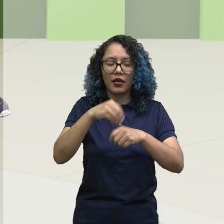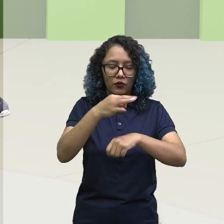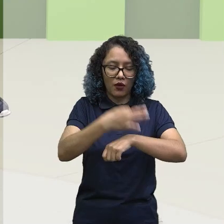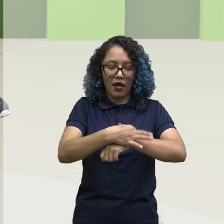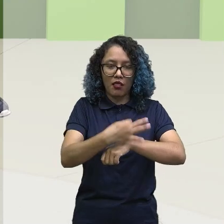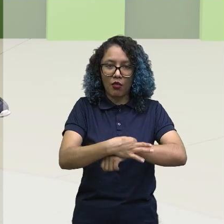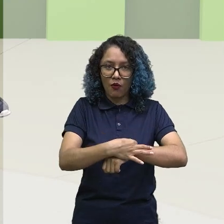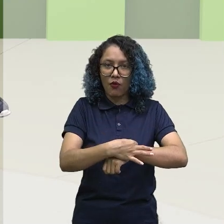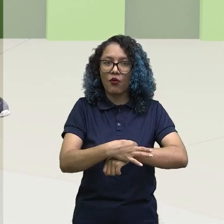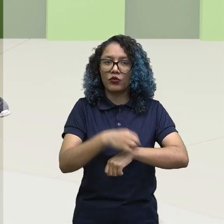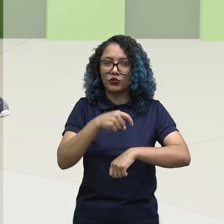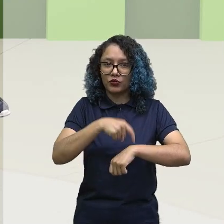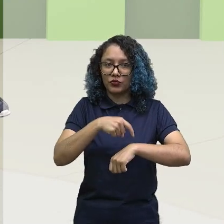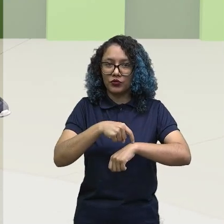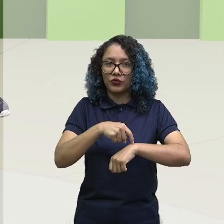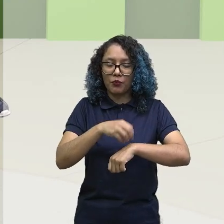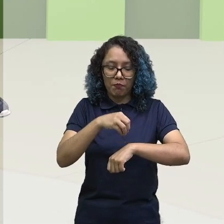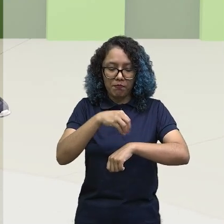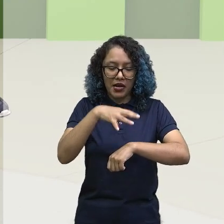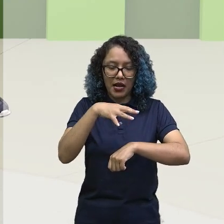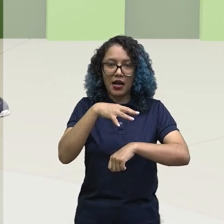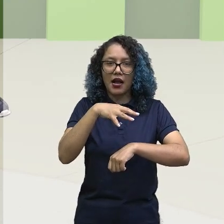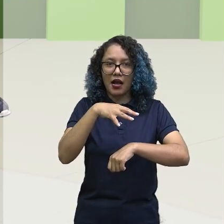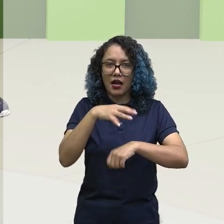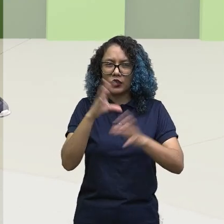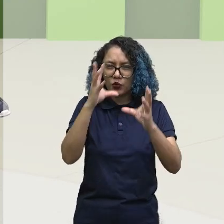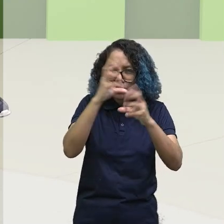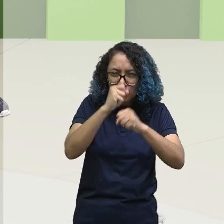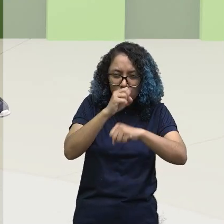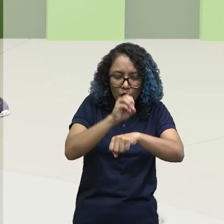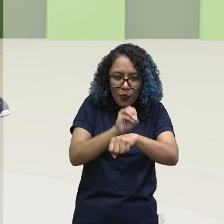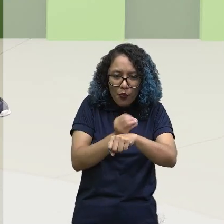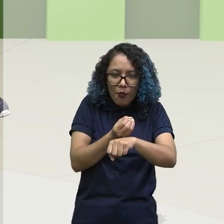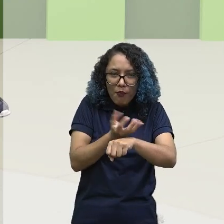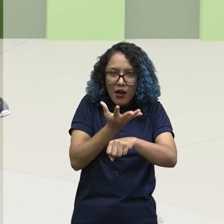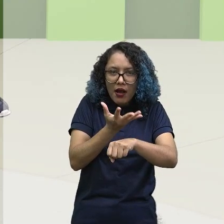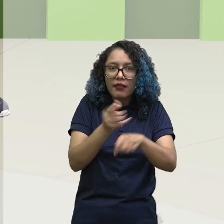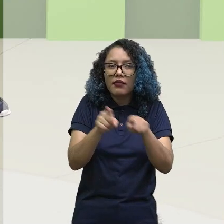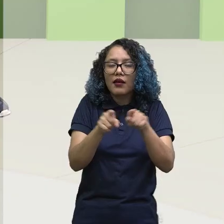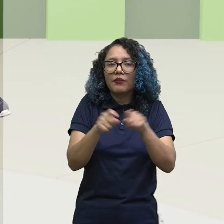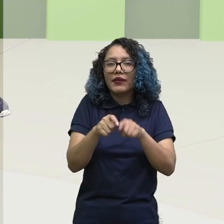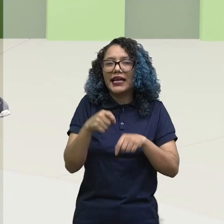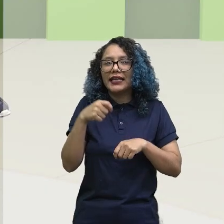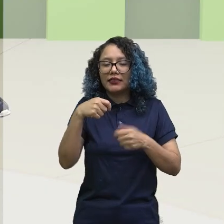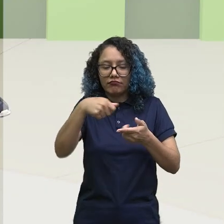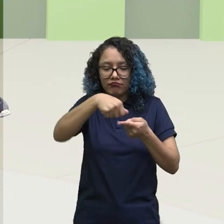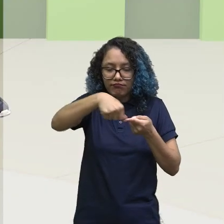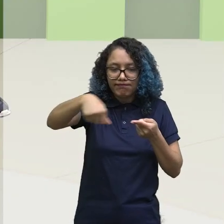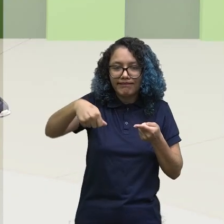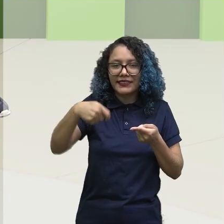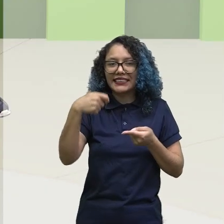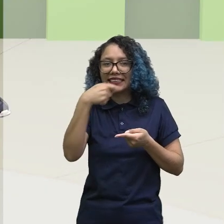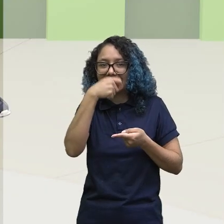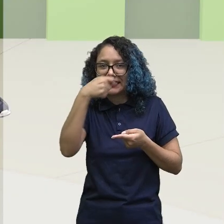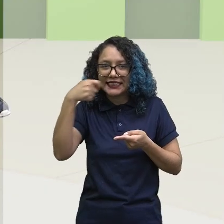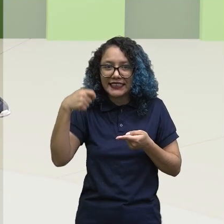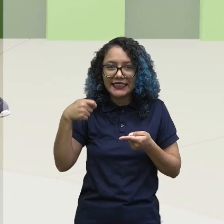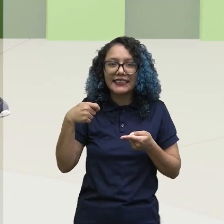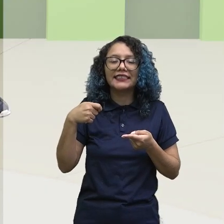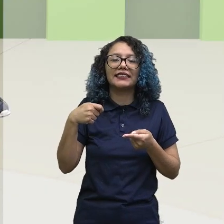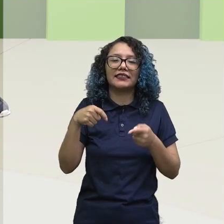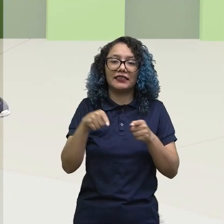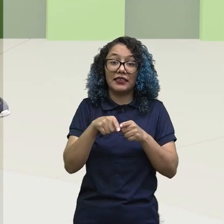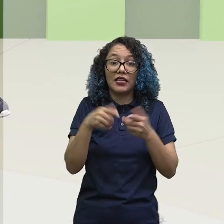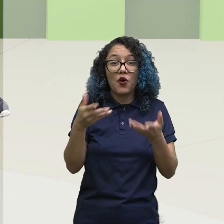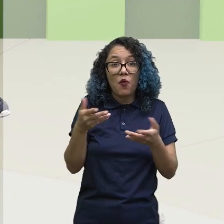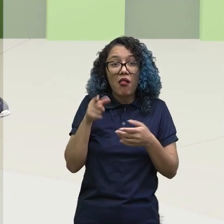ficavam, né, brilhando no escuro. Nós tínhamos pasta de dente. Então, nesse caso, em Goiânia, eles realmente